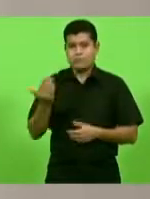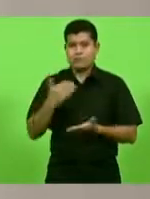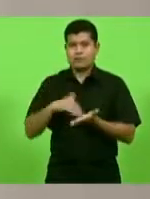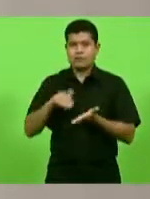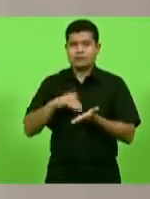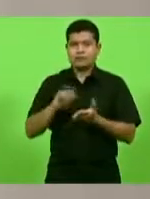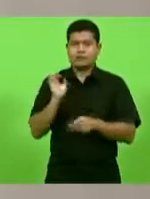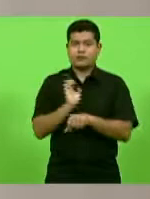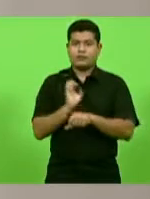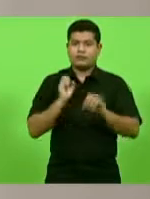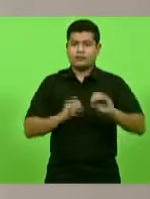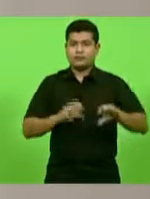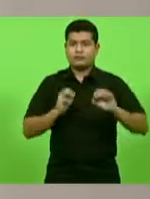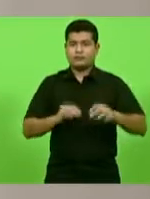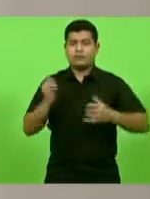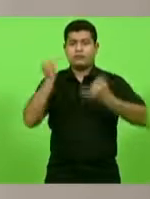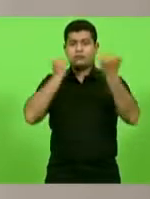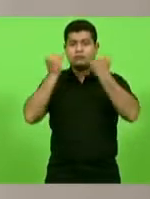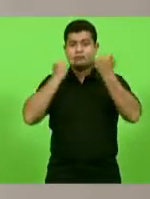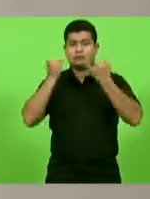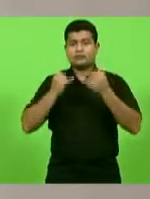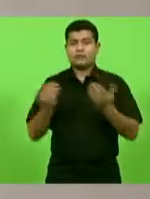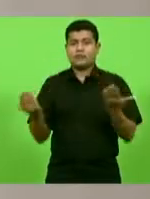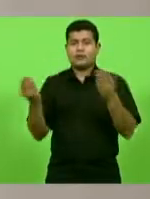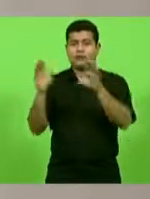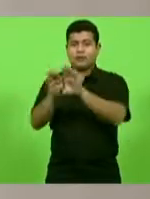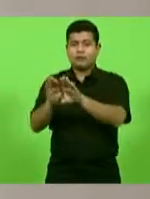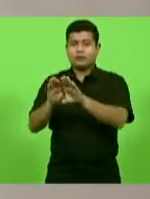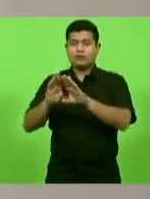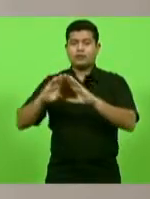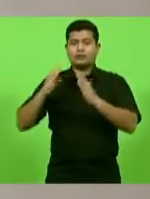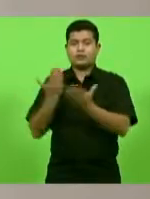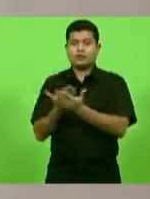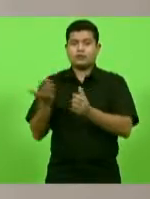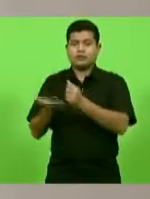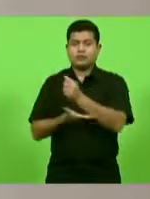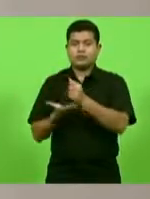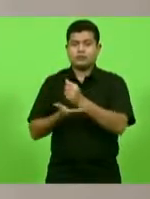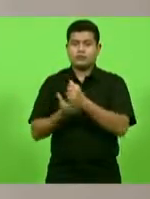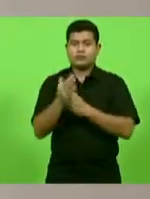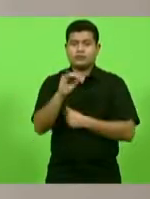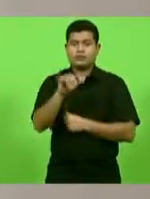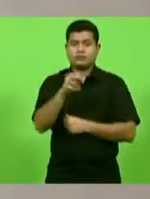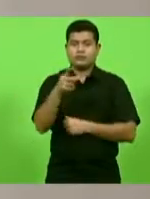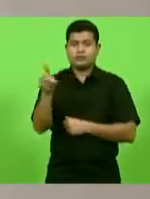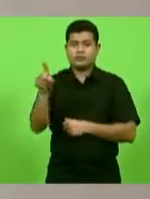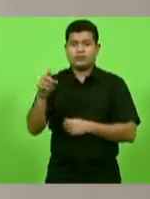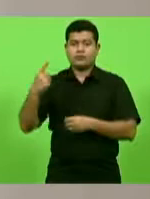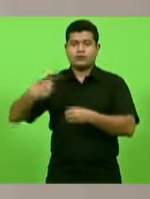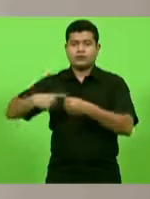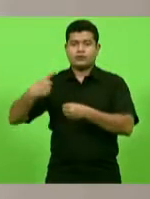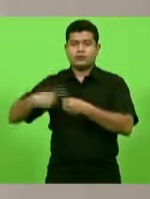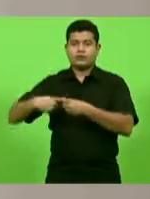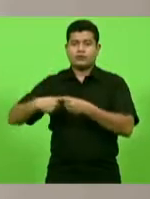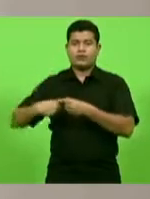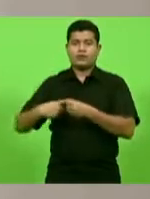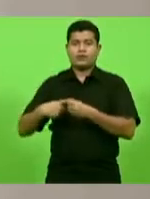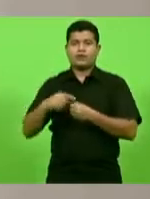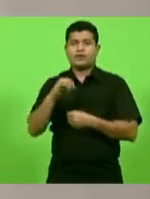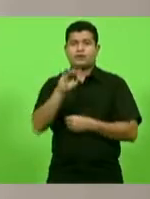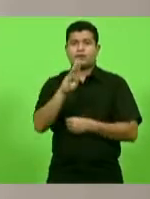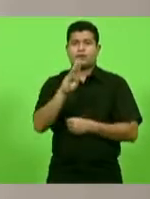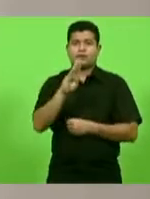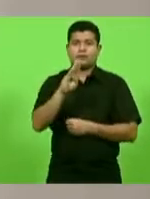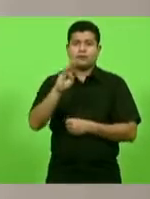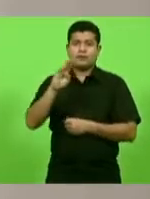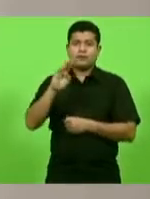de Estado da Educação informações acerca do fechamento da Escola de Educação Básica José Faria Neto, localizada no distrito de Ibicuí, no município de